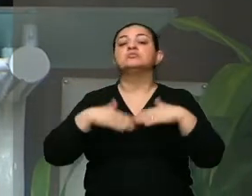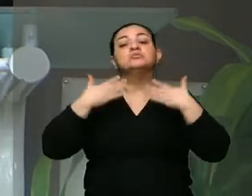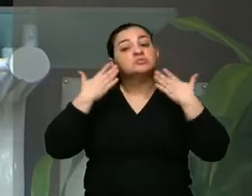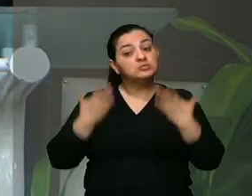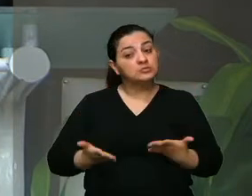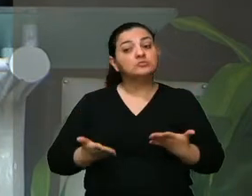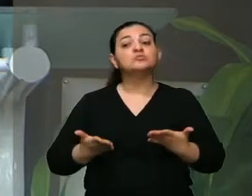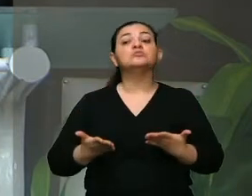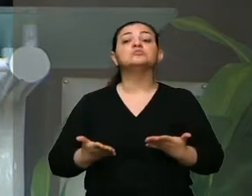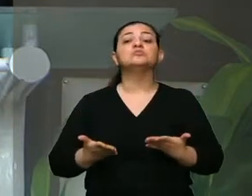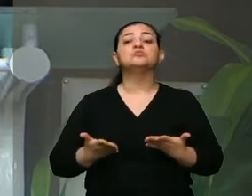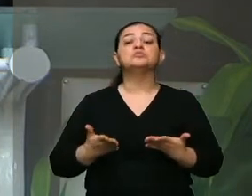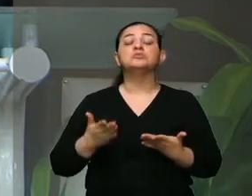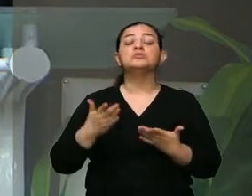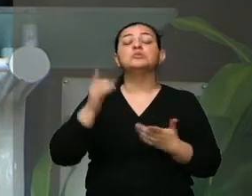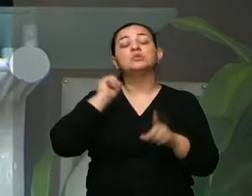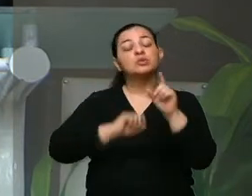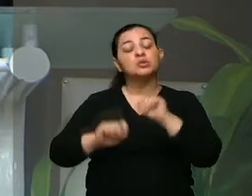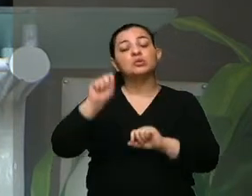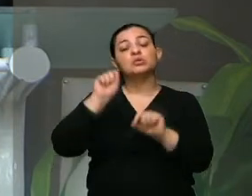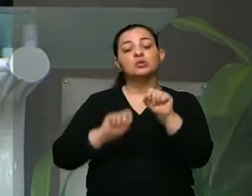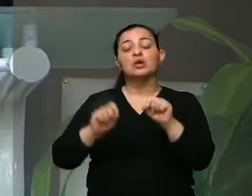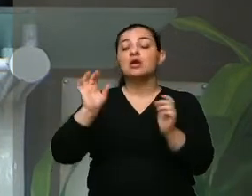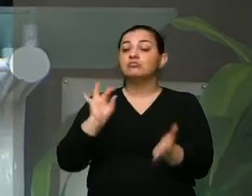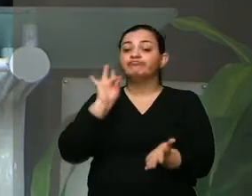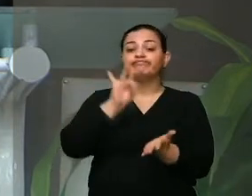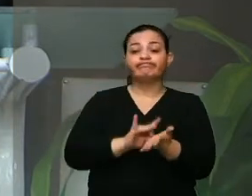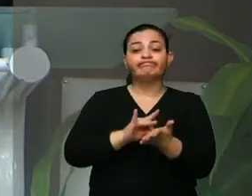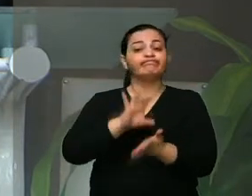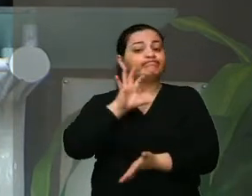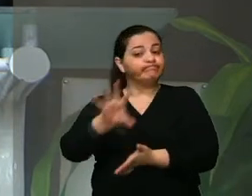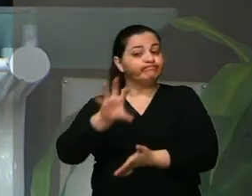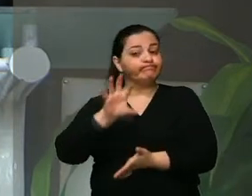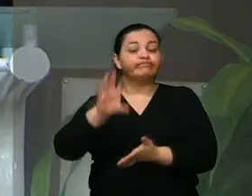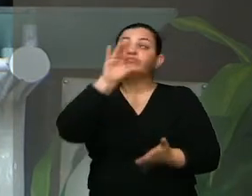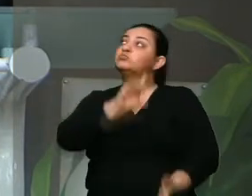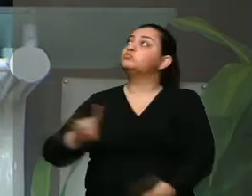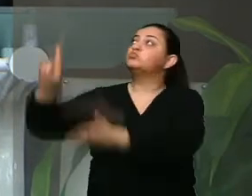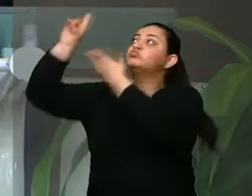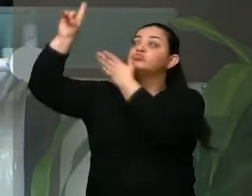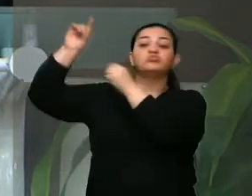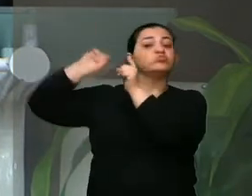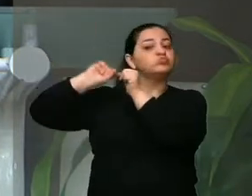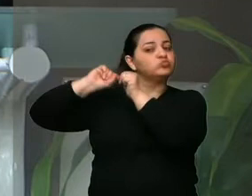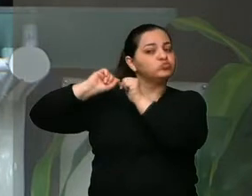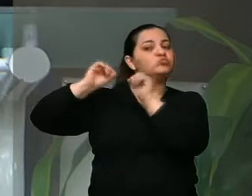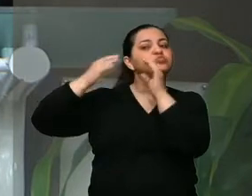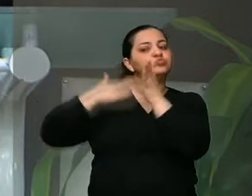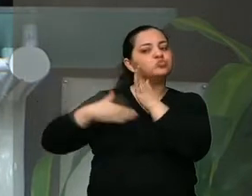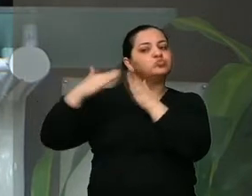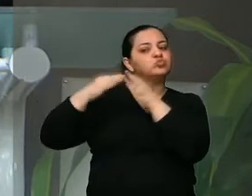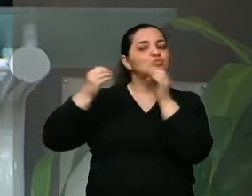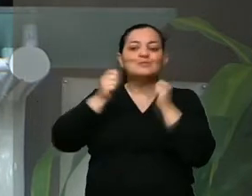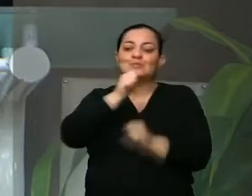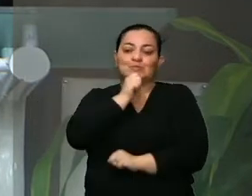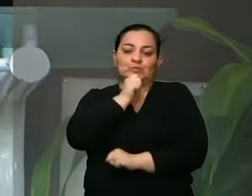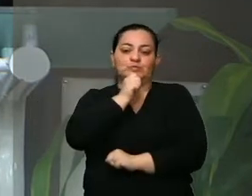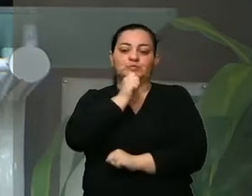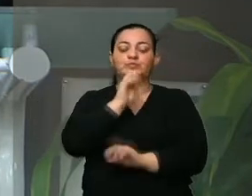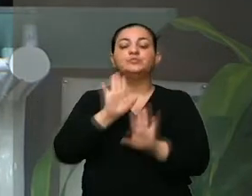é está esta é exatamente a maneira que deus faz isto ainda